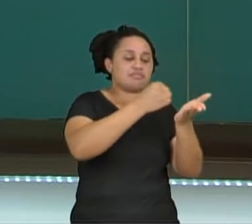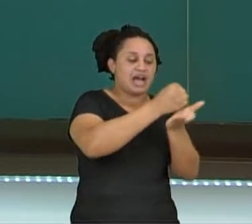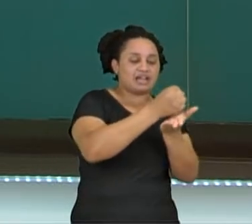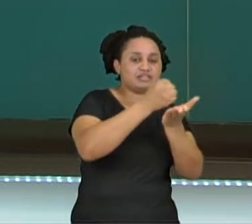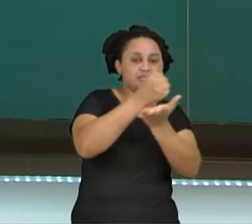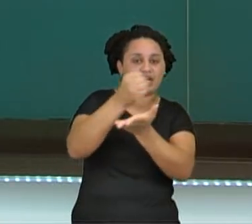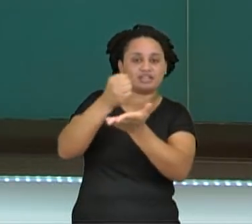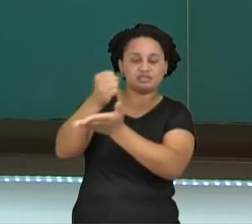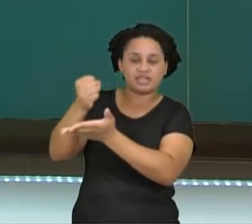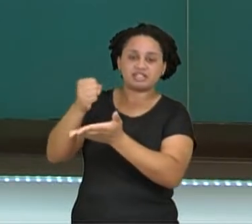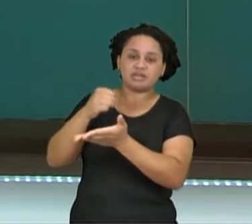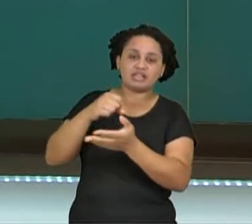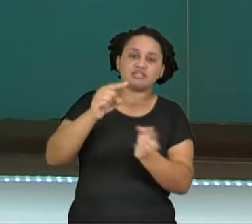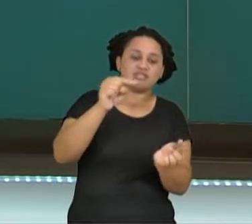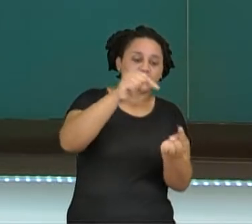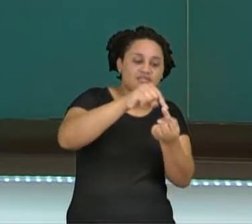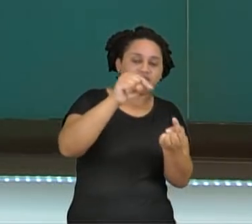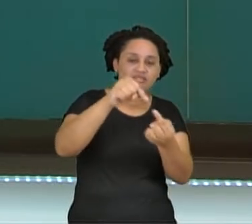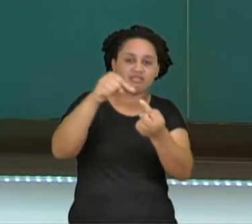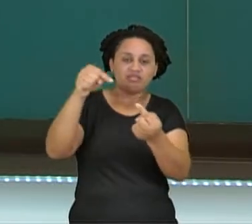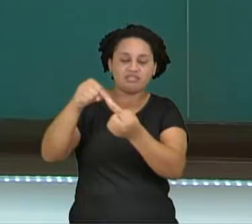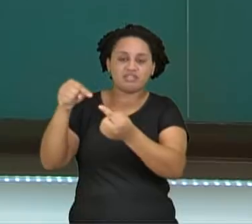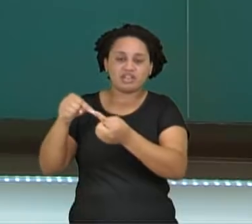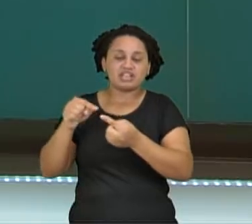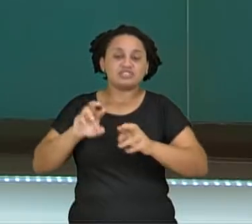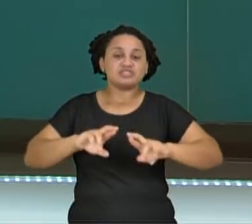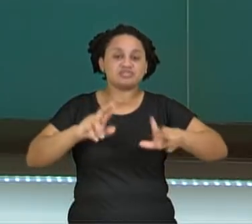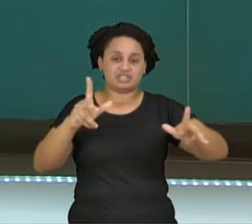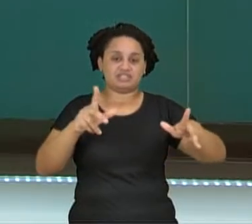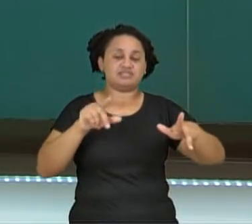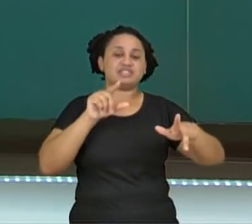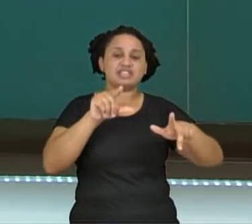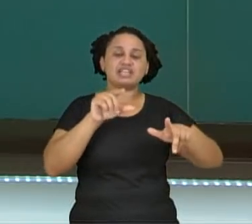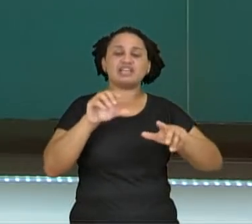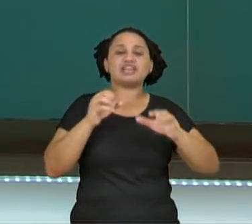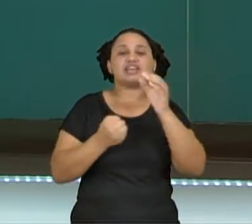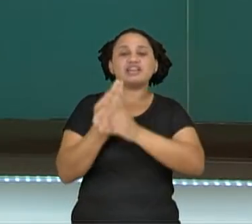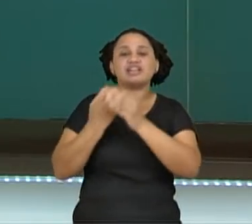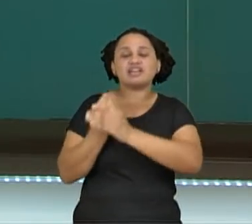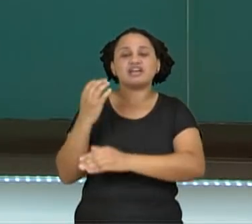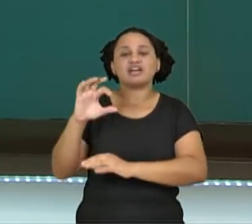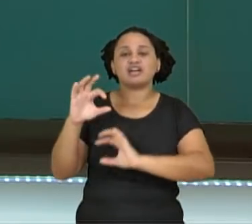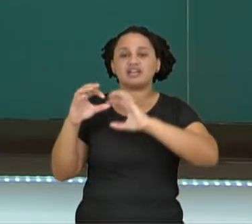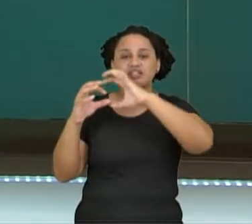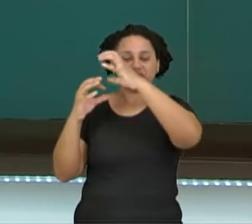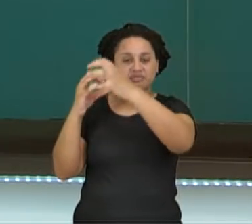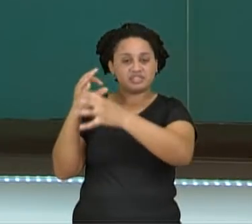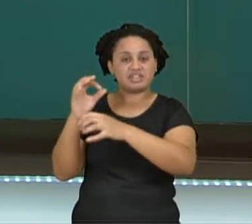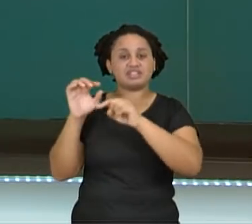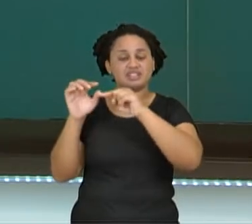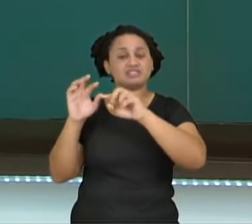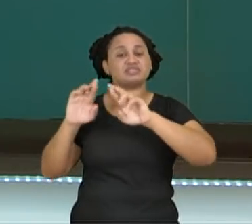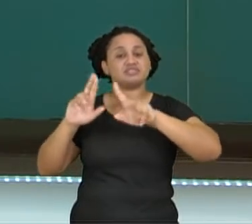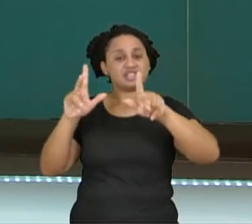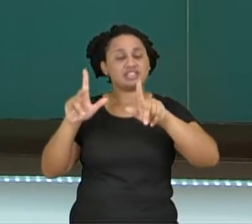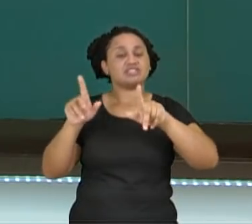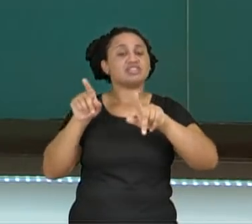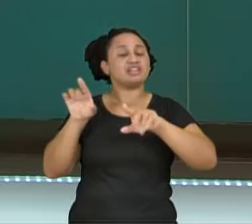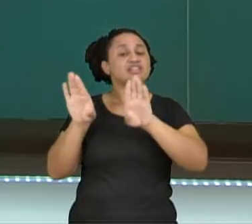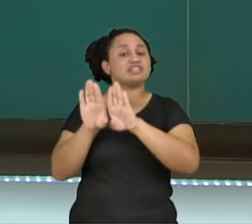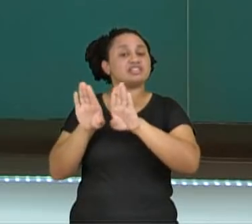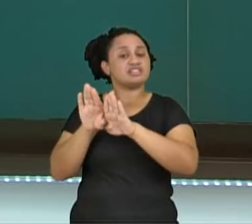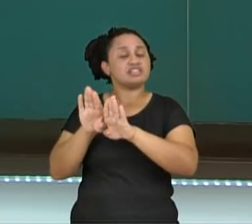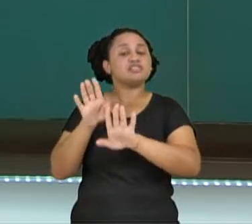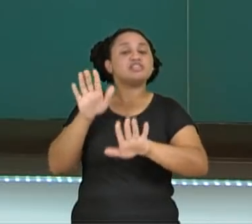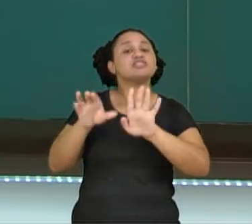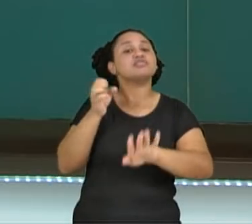diferente, vai produzindo aminoácidos diferentes e esses aminoácidos, eles ainda são combinados entre eles em quantidades